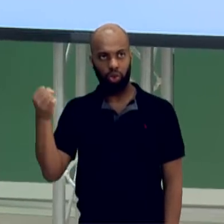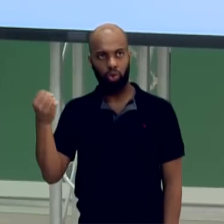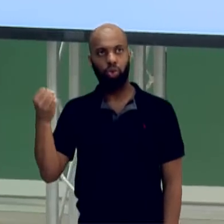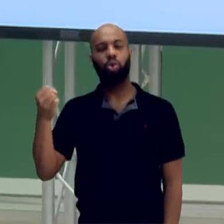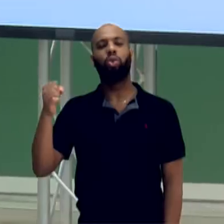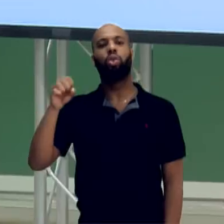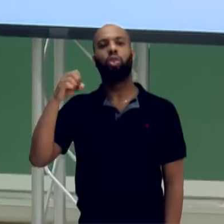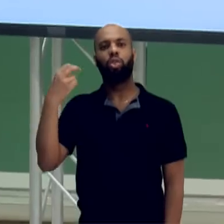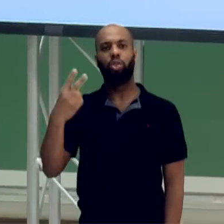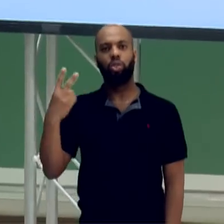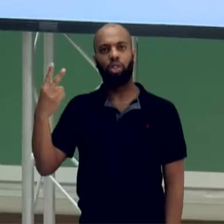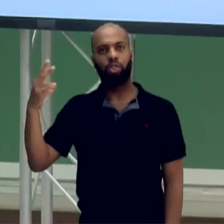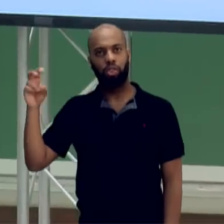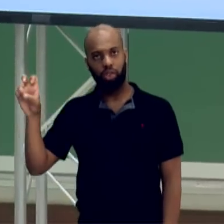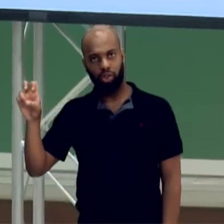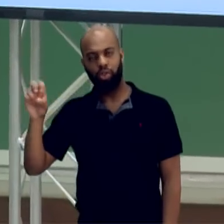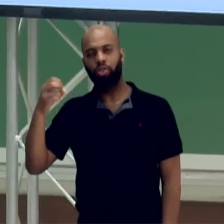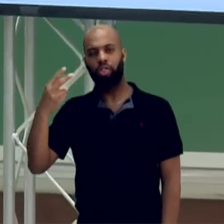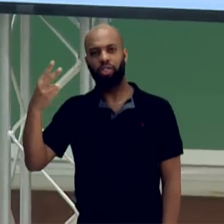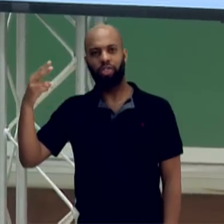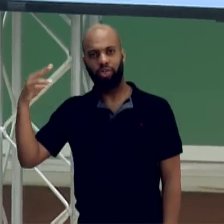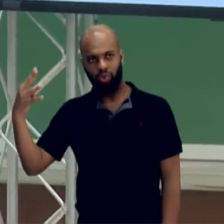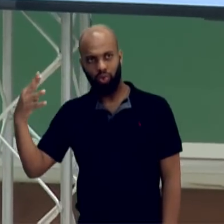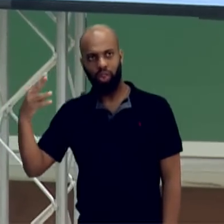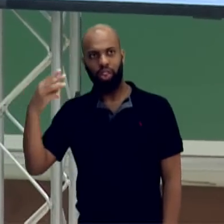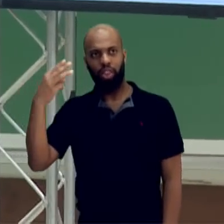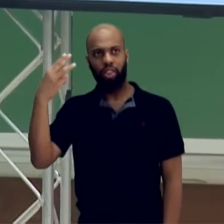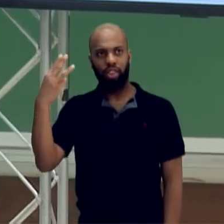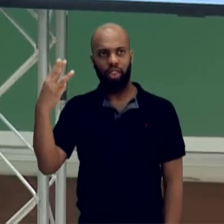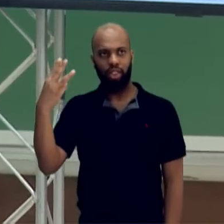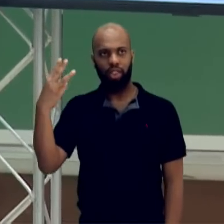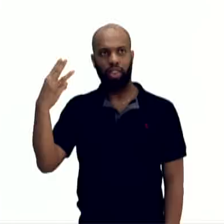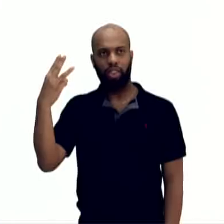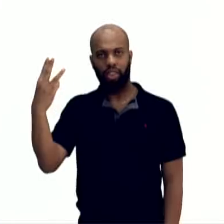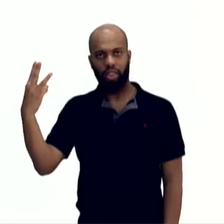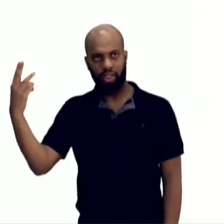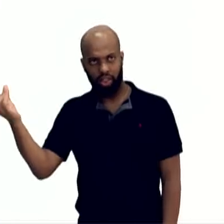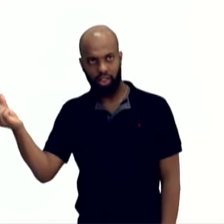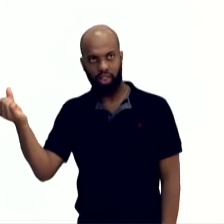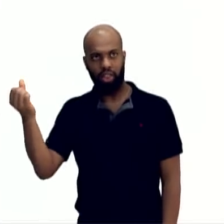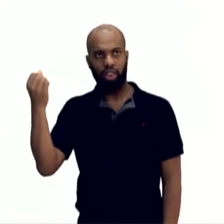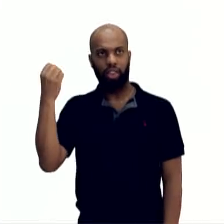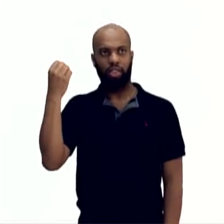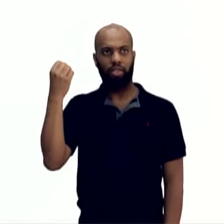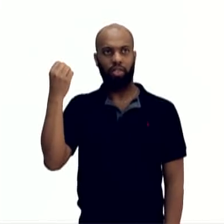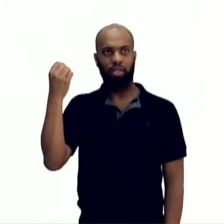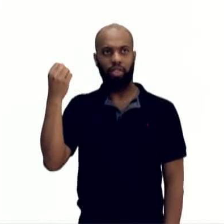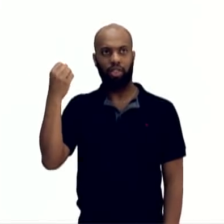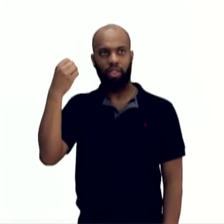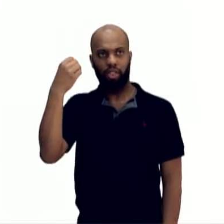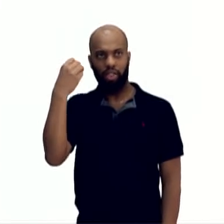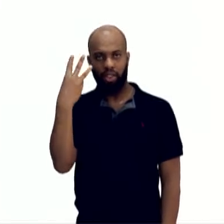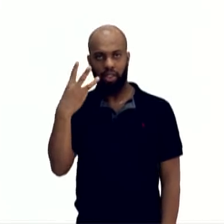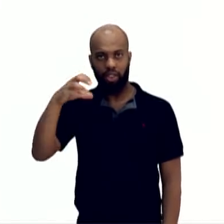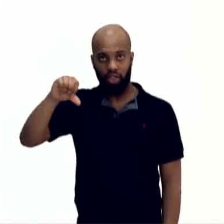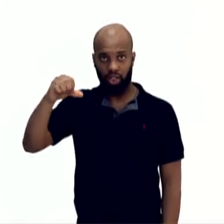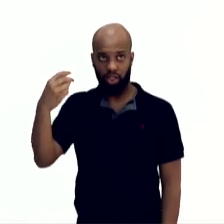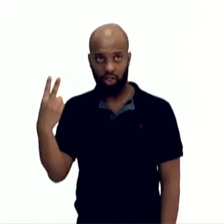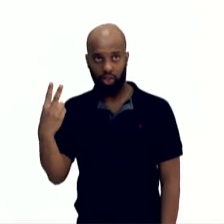acrescentando. 224, 280, 336, 396,